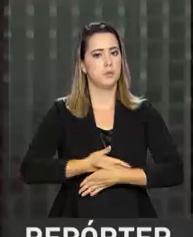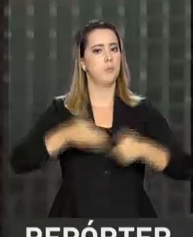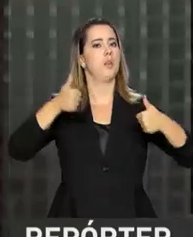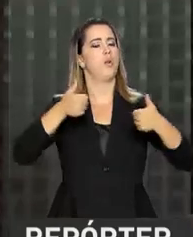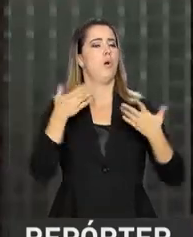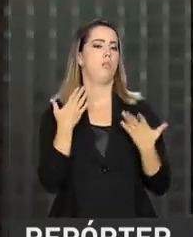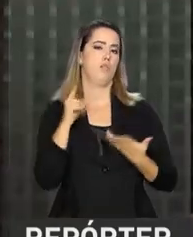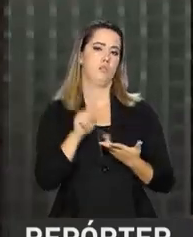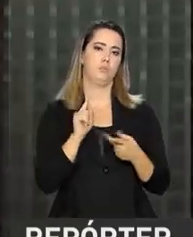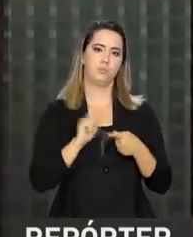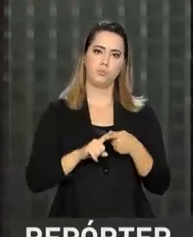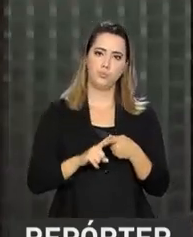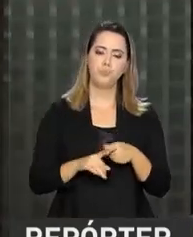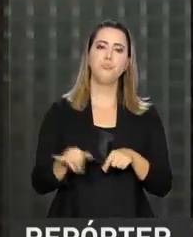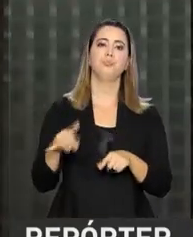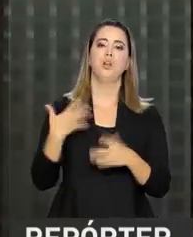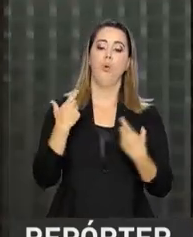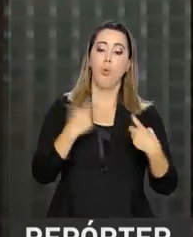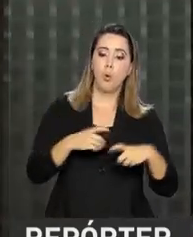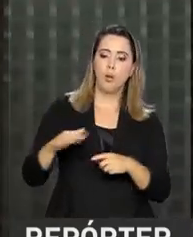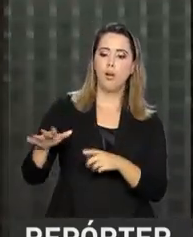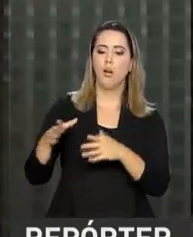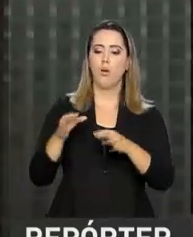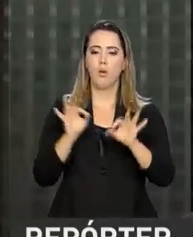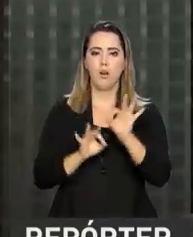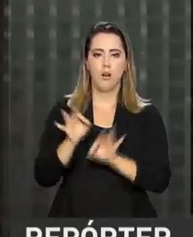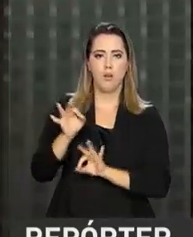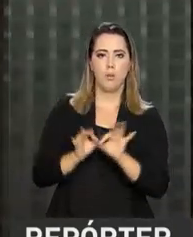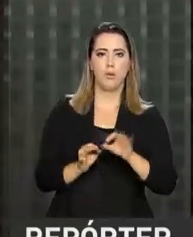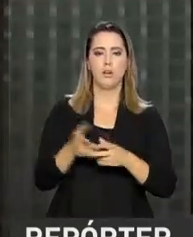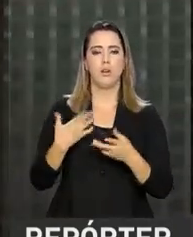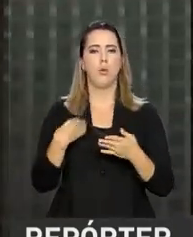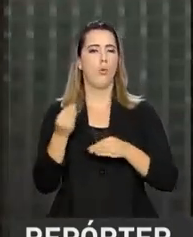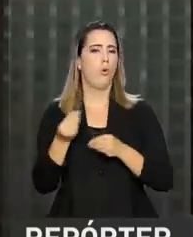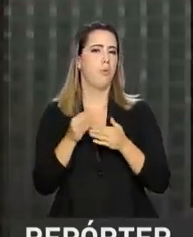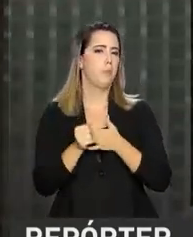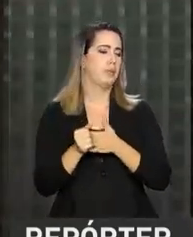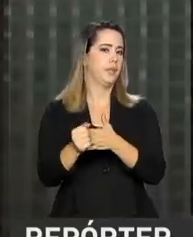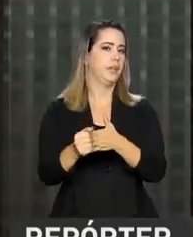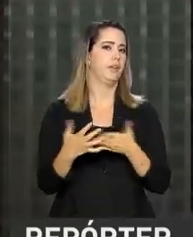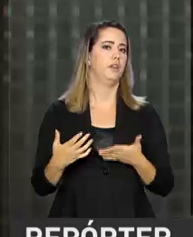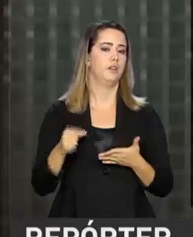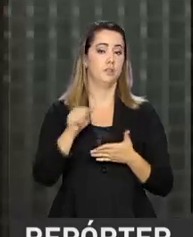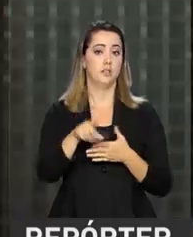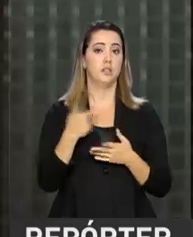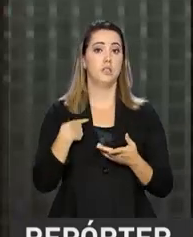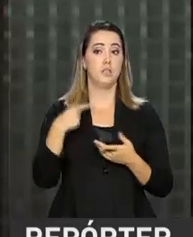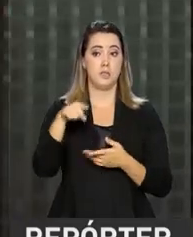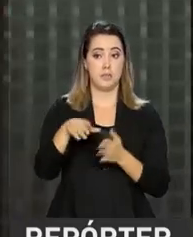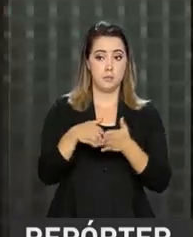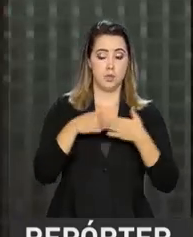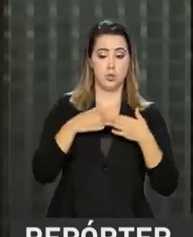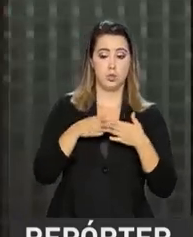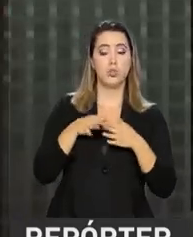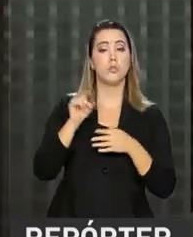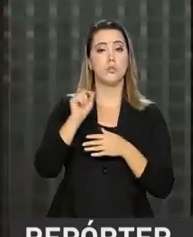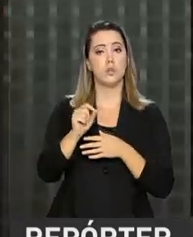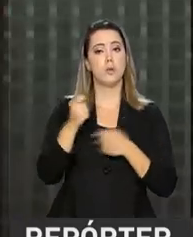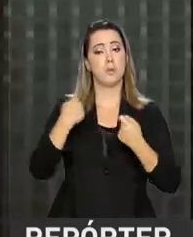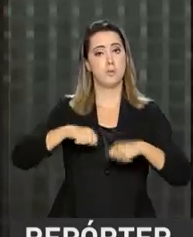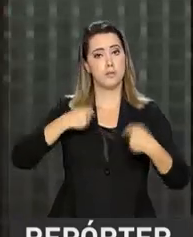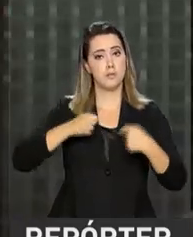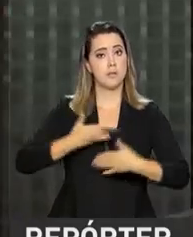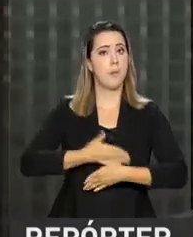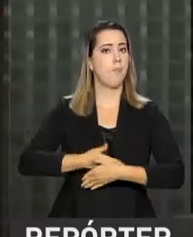pouco essa questão da infraestrutura, da qualificação desses profissionais. Acreditamos que essa demanda vai justamente demandar